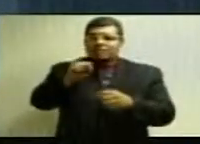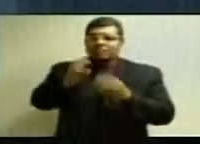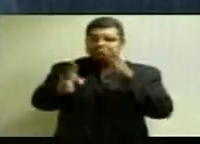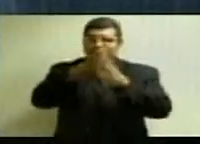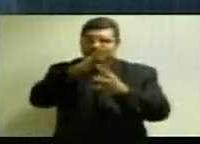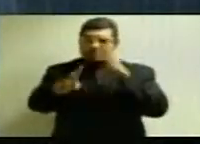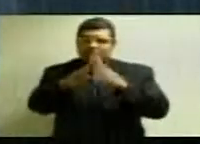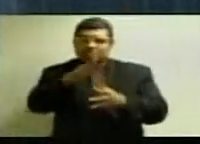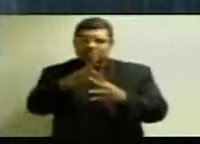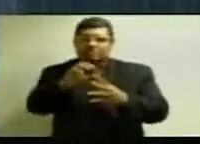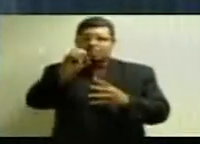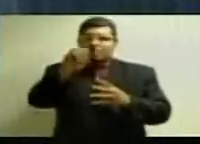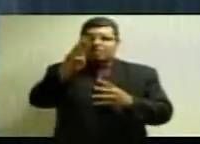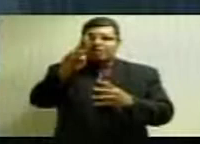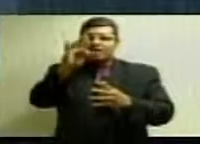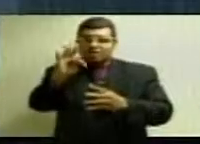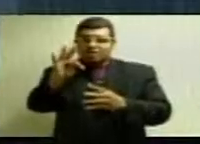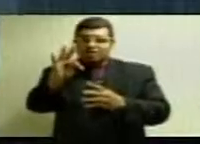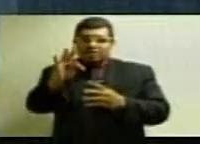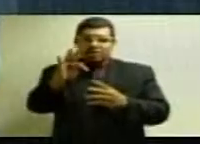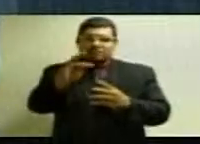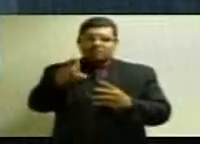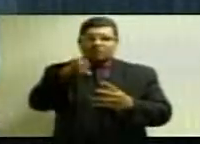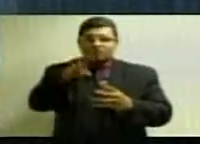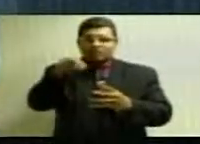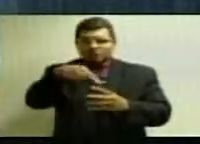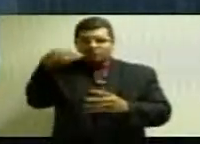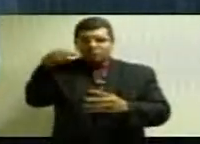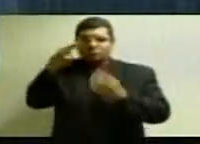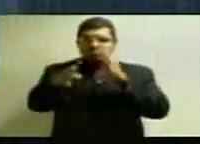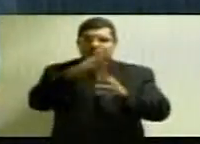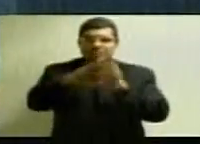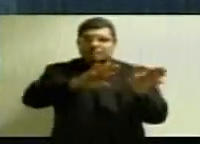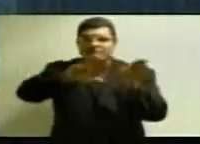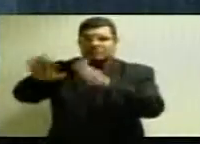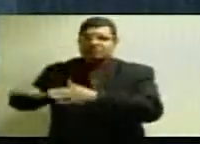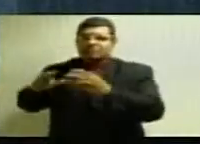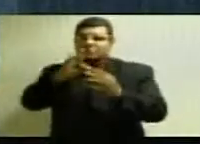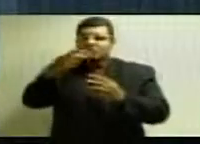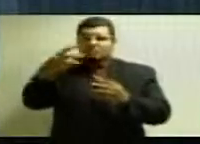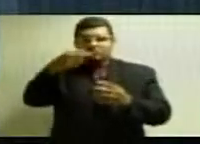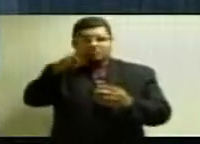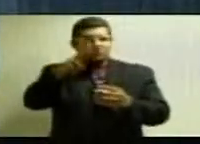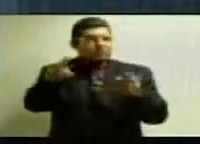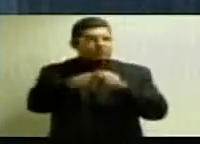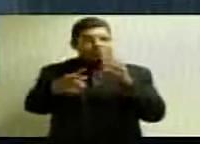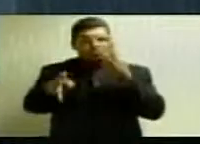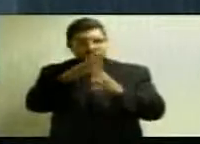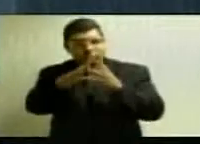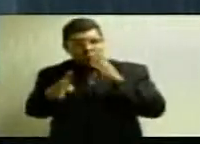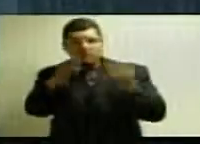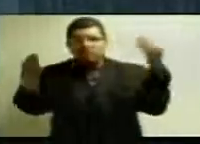leste-centro com BRT e o eixo norte-centro, saindo do terminal de Jorge Teixeira até o centro,